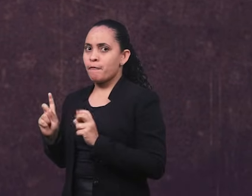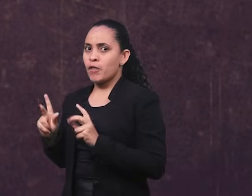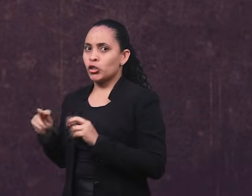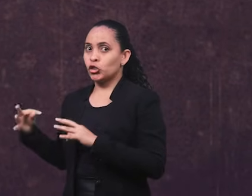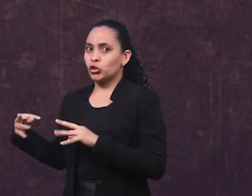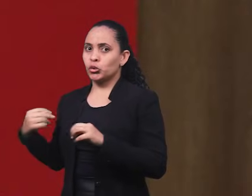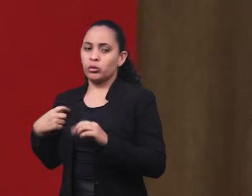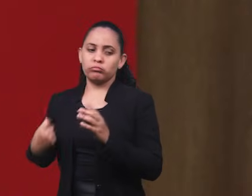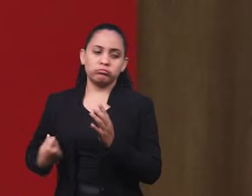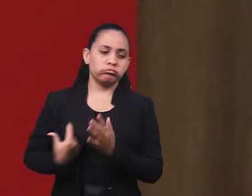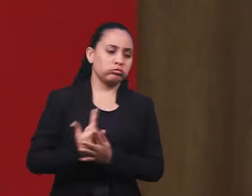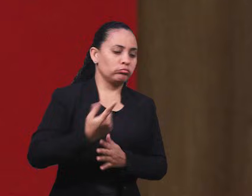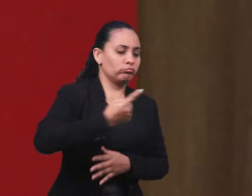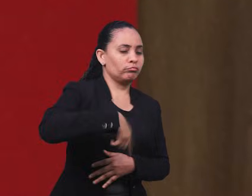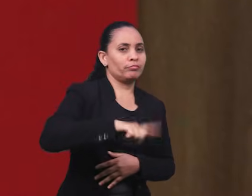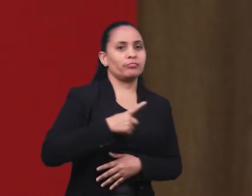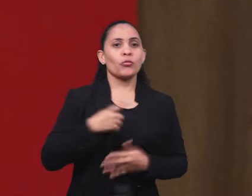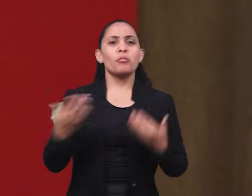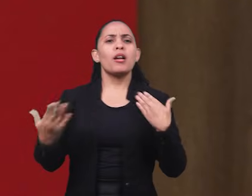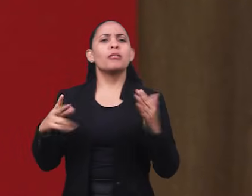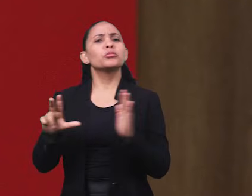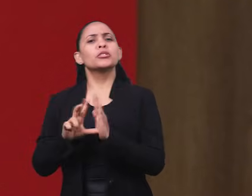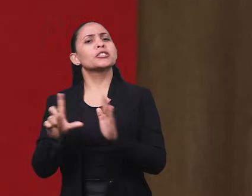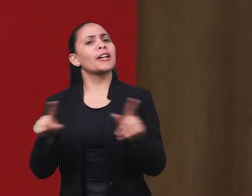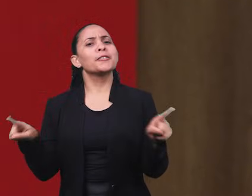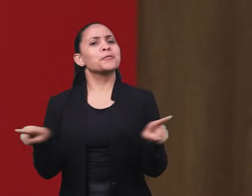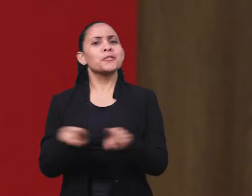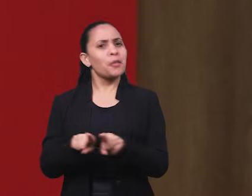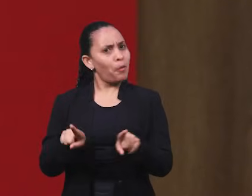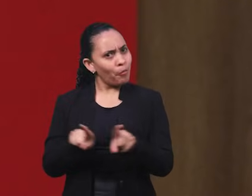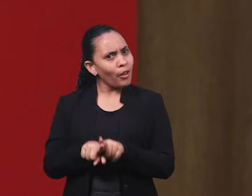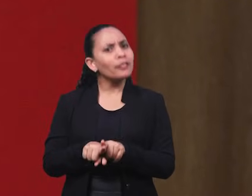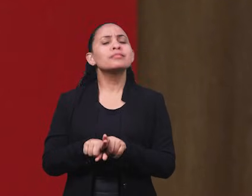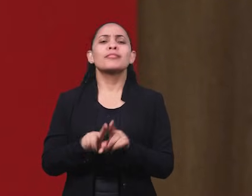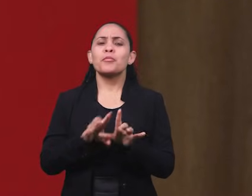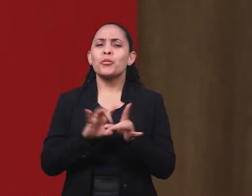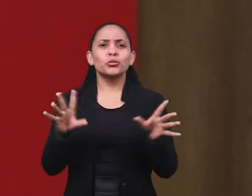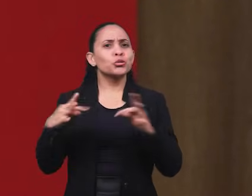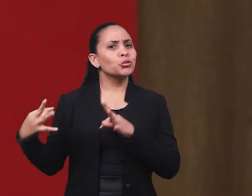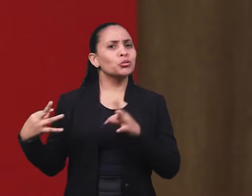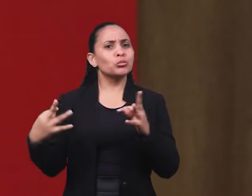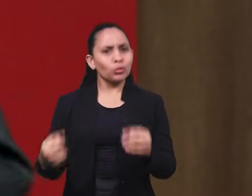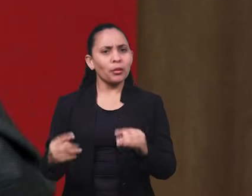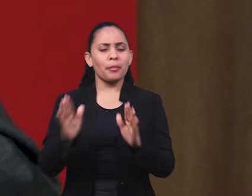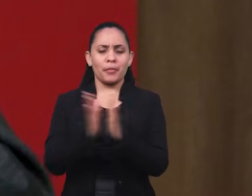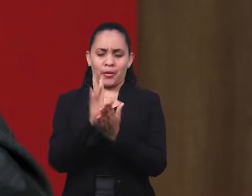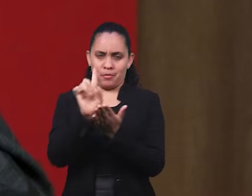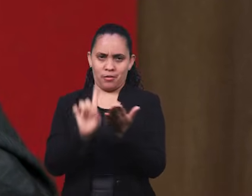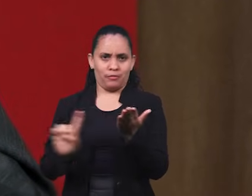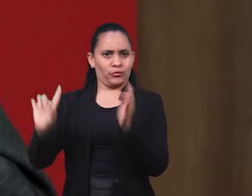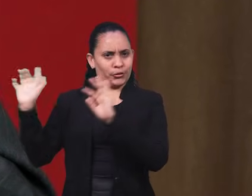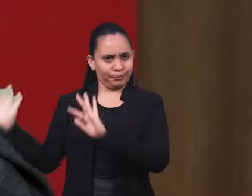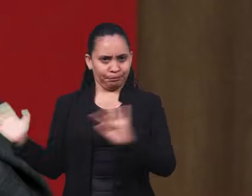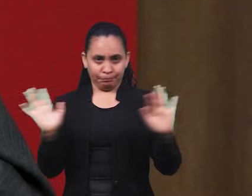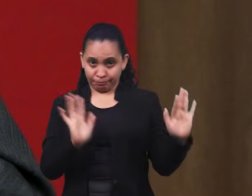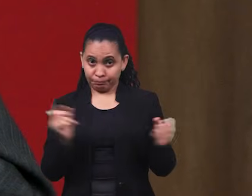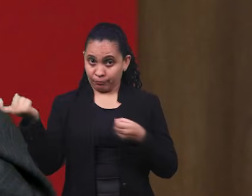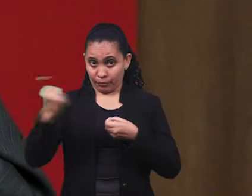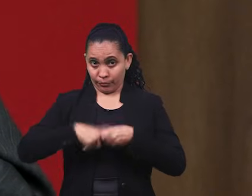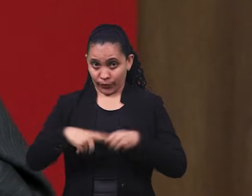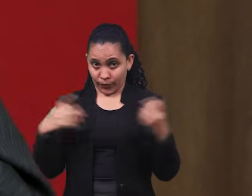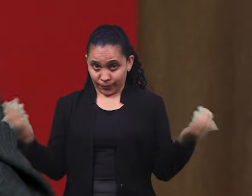aquele campo. Lutero fez isso. Ele deu tudo que tinha pela palavra do Senhor. Bom, vamos retomar então